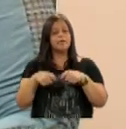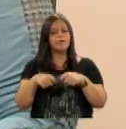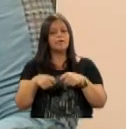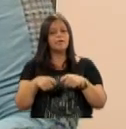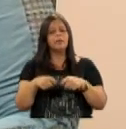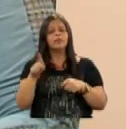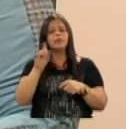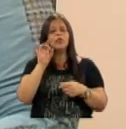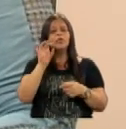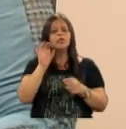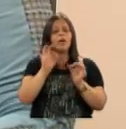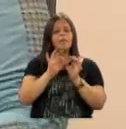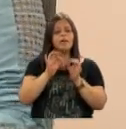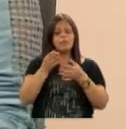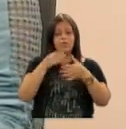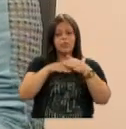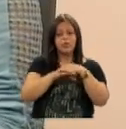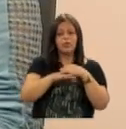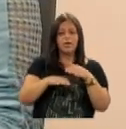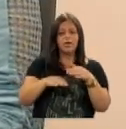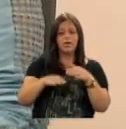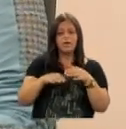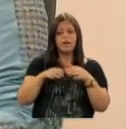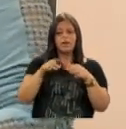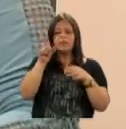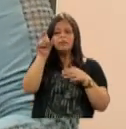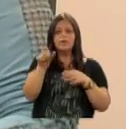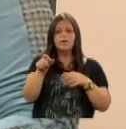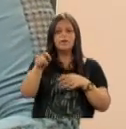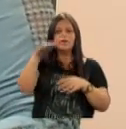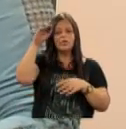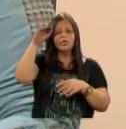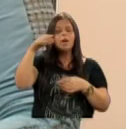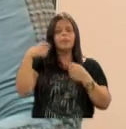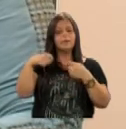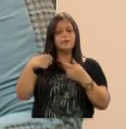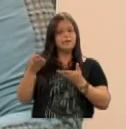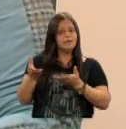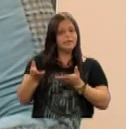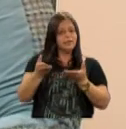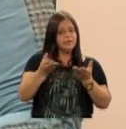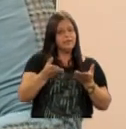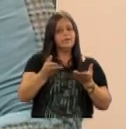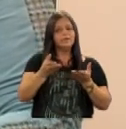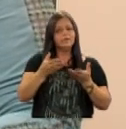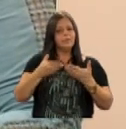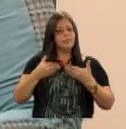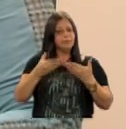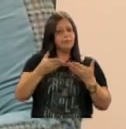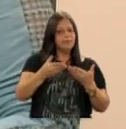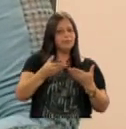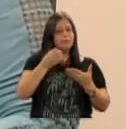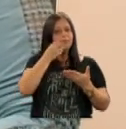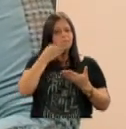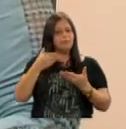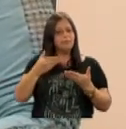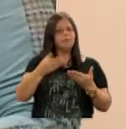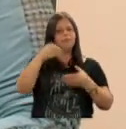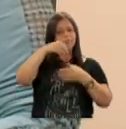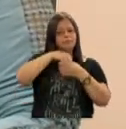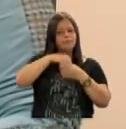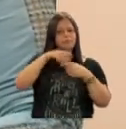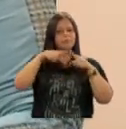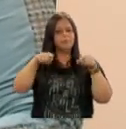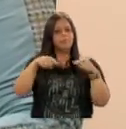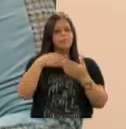capacitado não adianta apenas eu fazer uma inclusão física deste aluno ele tem que ser receptivo nem dentro do seu espaço disso